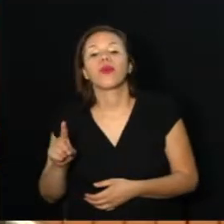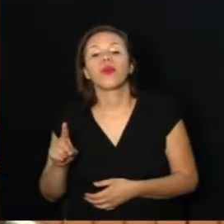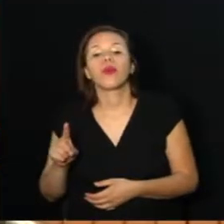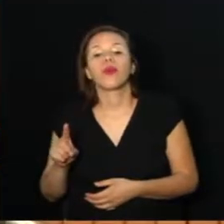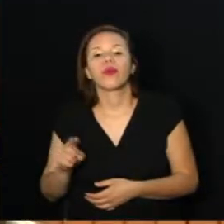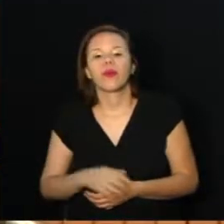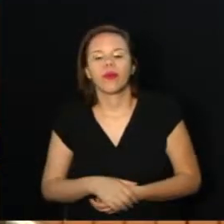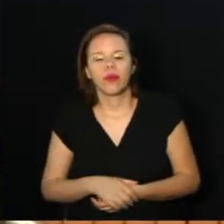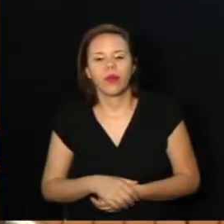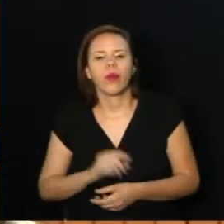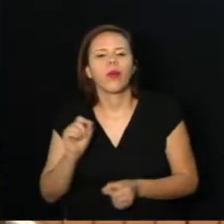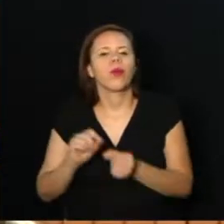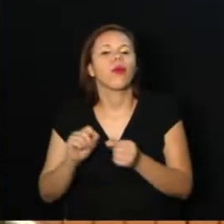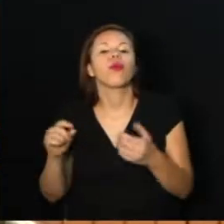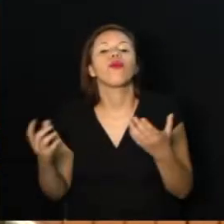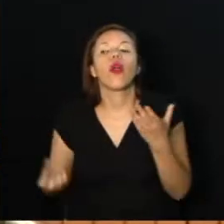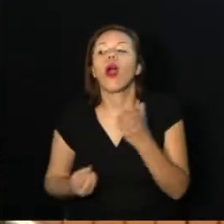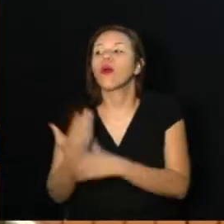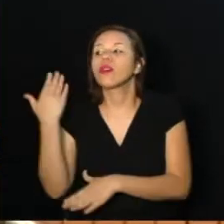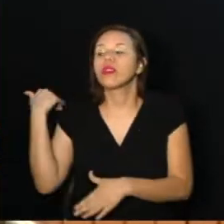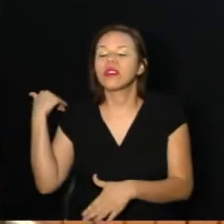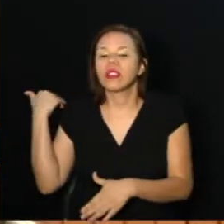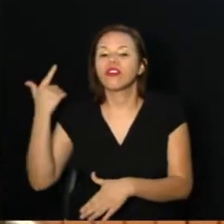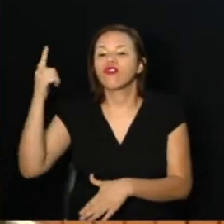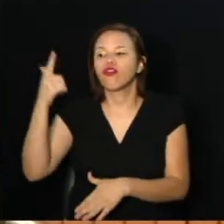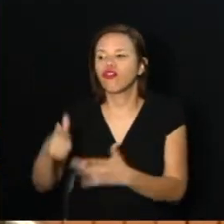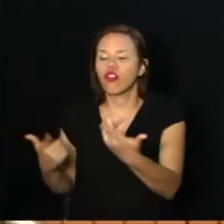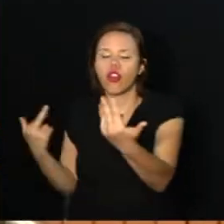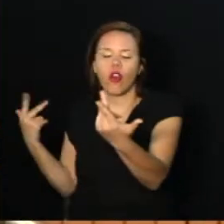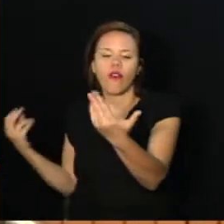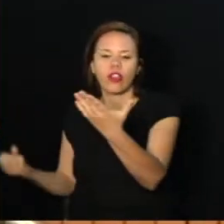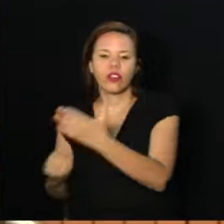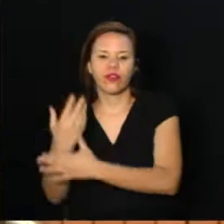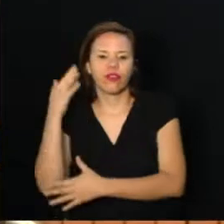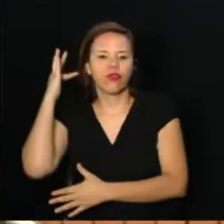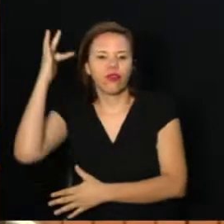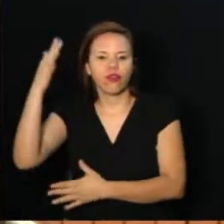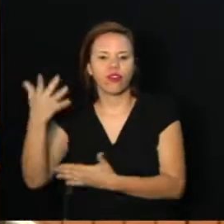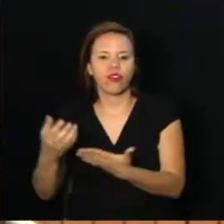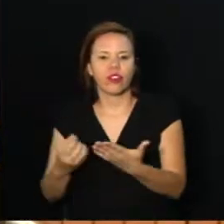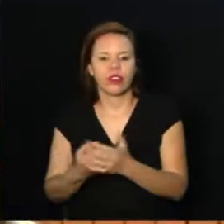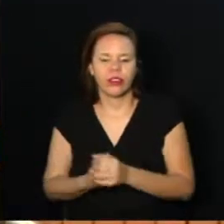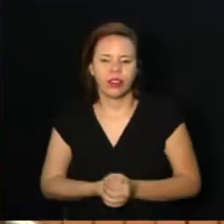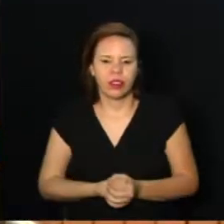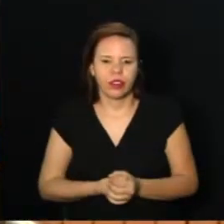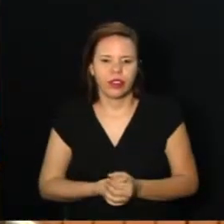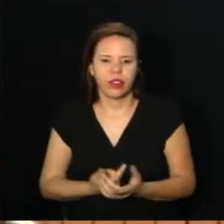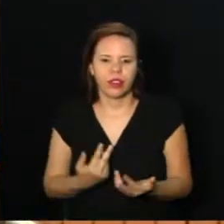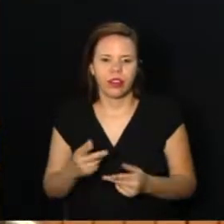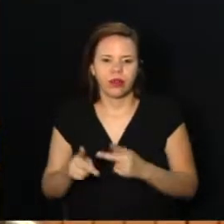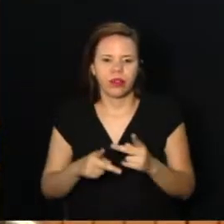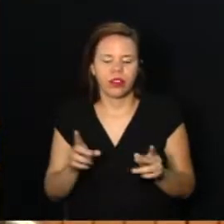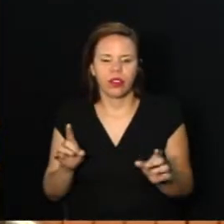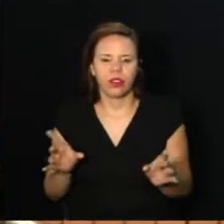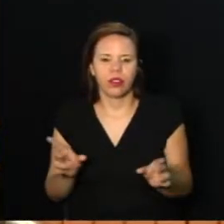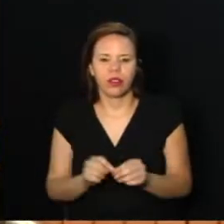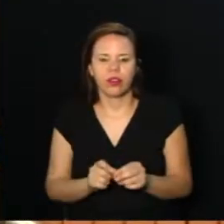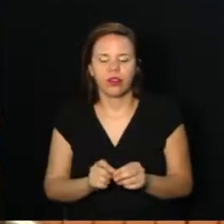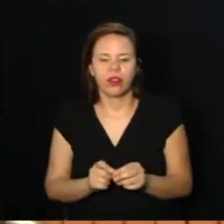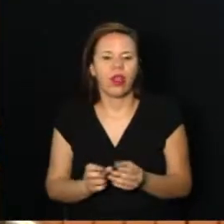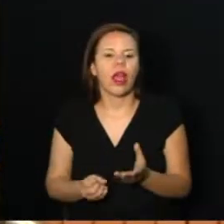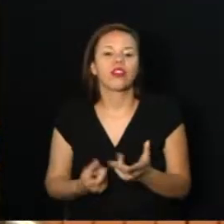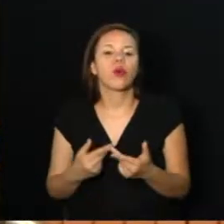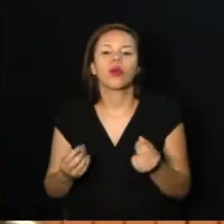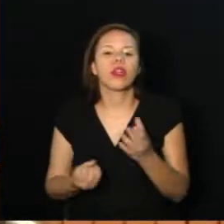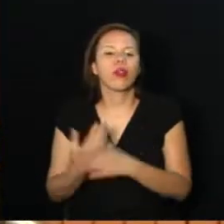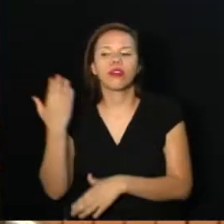nada do que foi será de novo do jeito que já foi um dia. Antigamente o pessoal, tá? Nada do que foi será